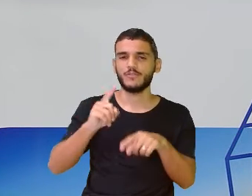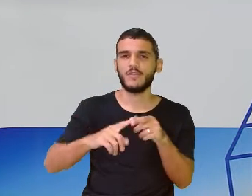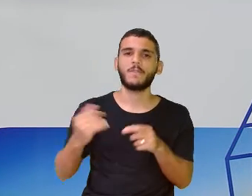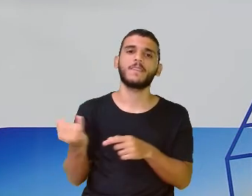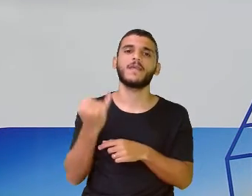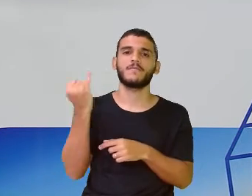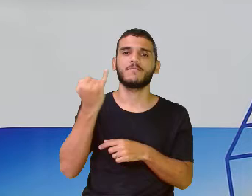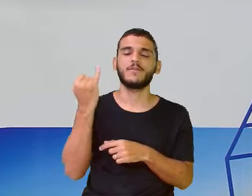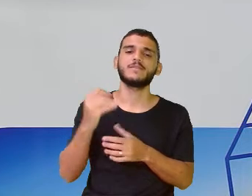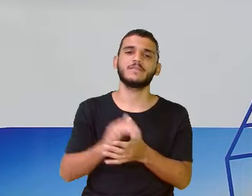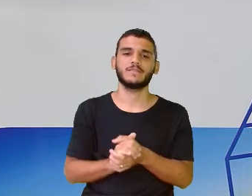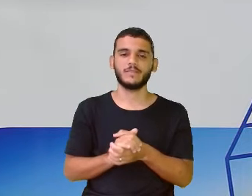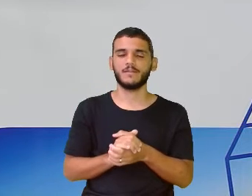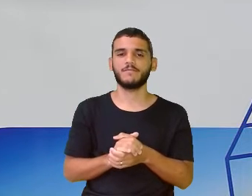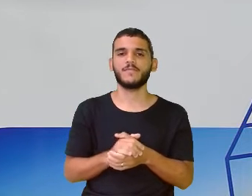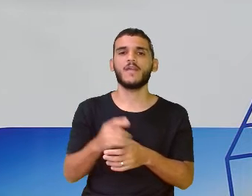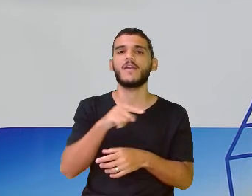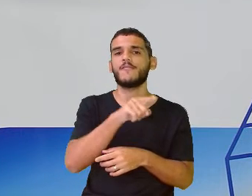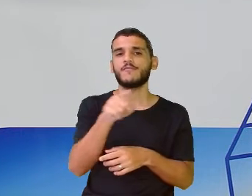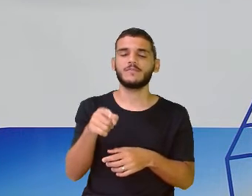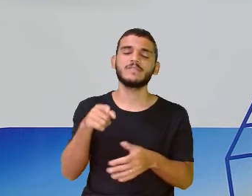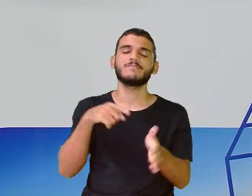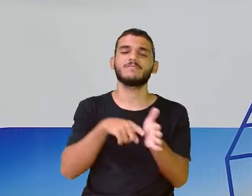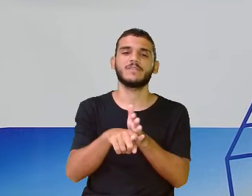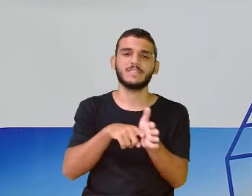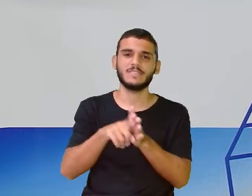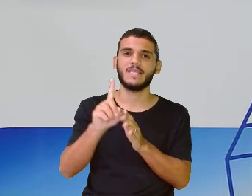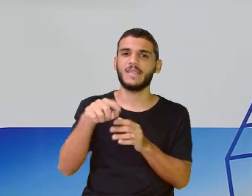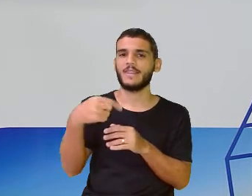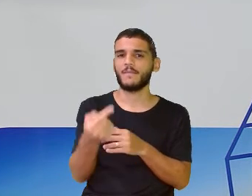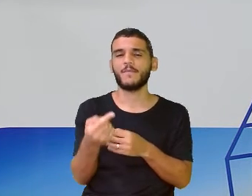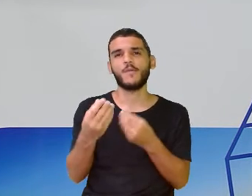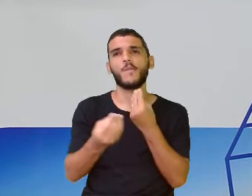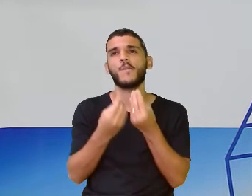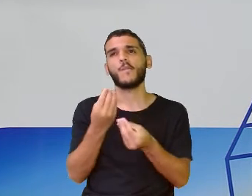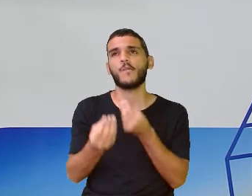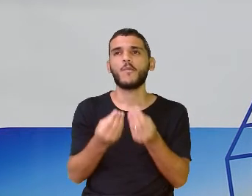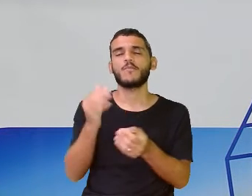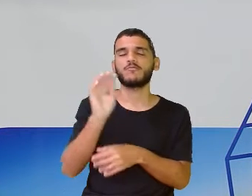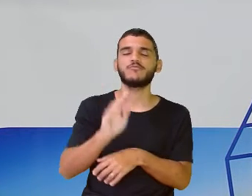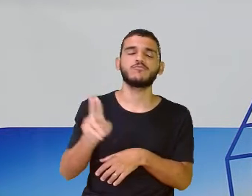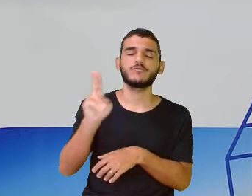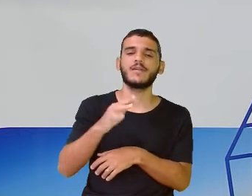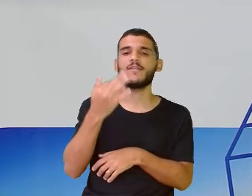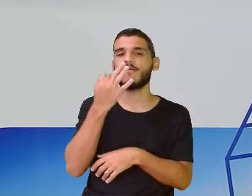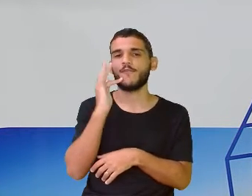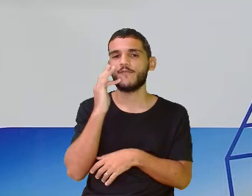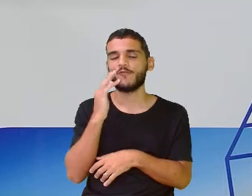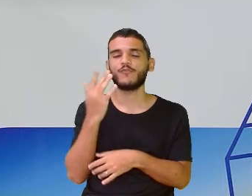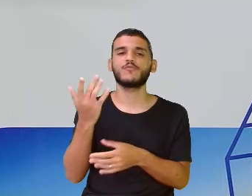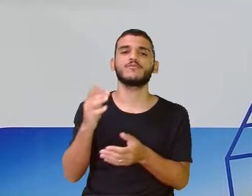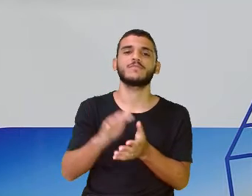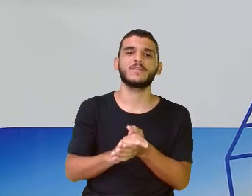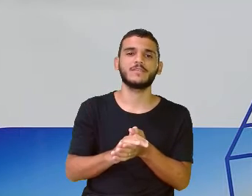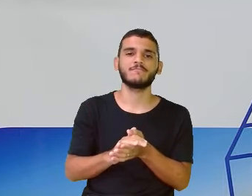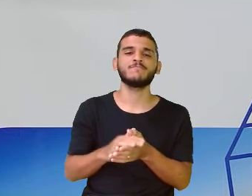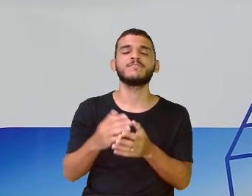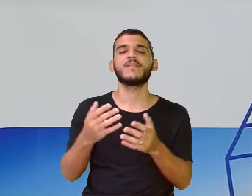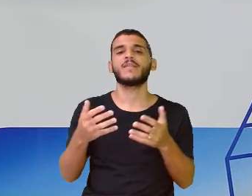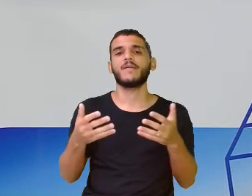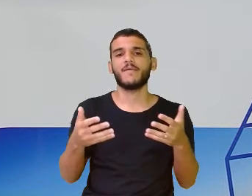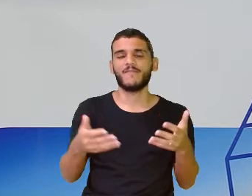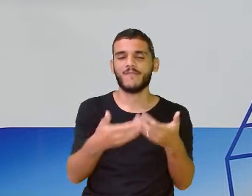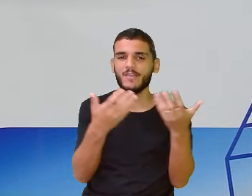isso aconteça. Você pode até pesquisar sobre isso depois. O que é feito com frutas, verduras, legumes, que são assim deixados lá